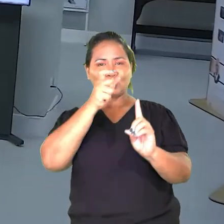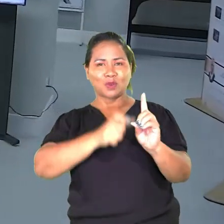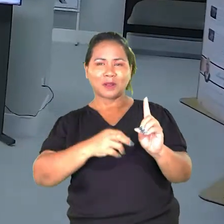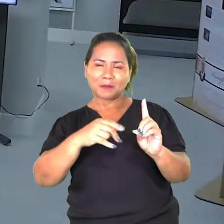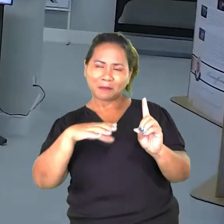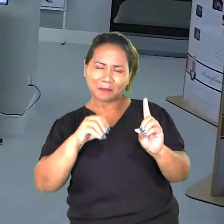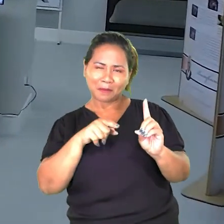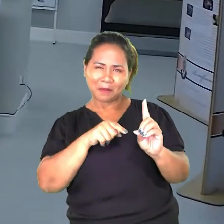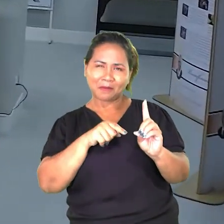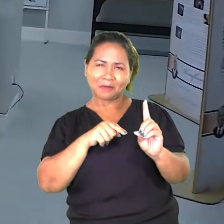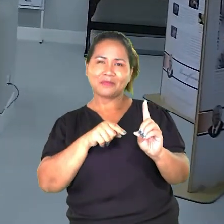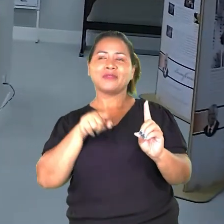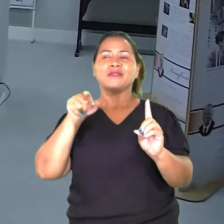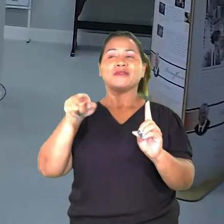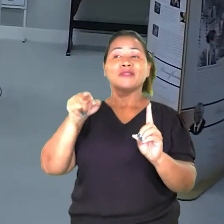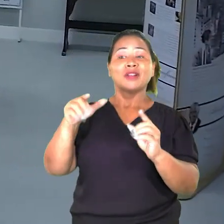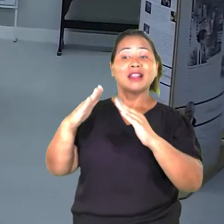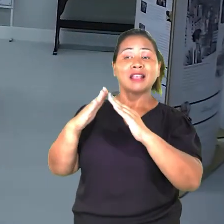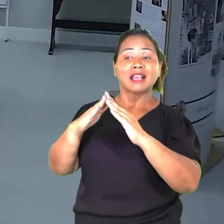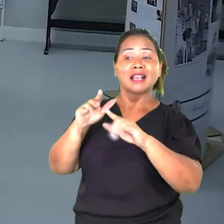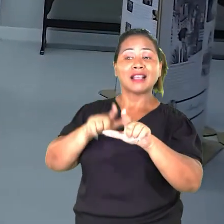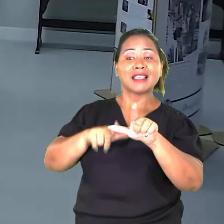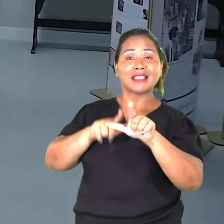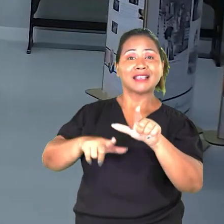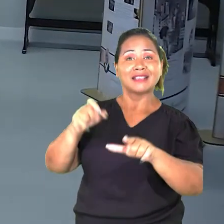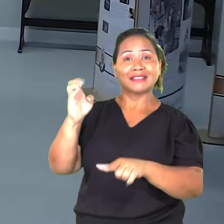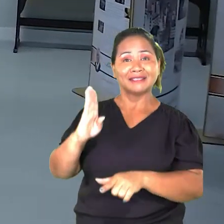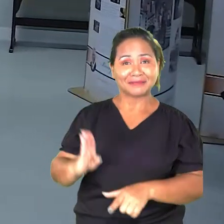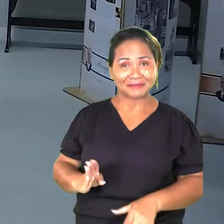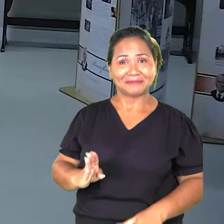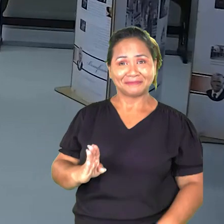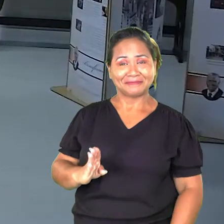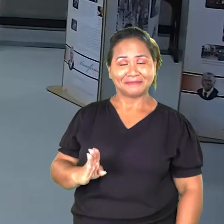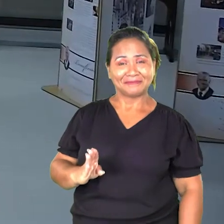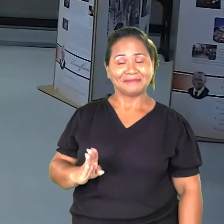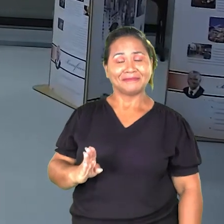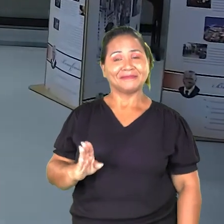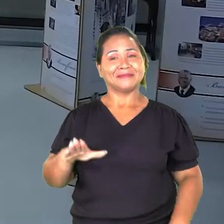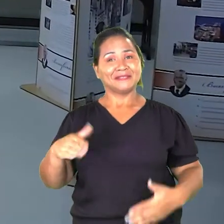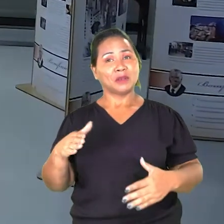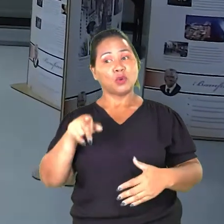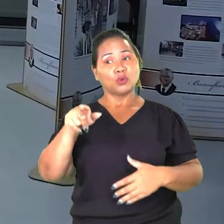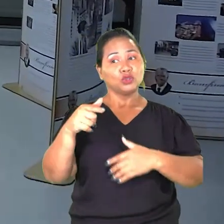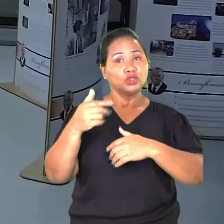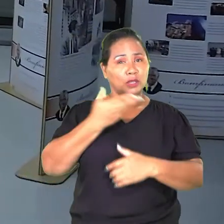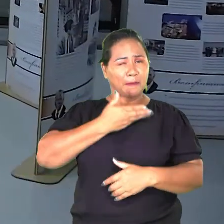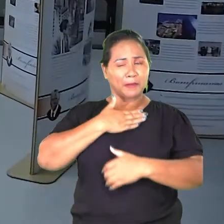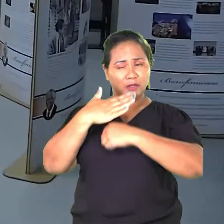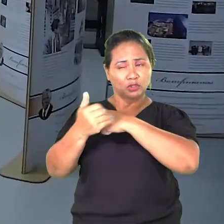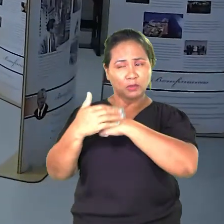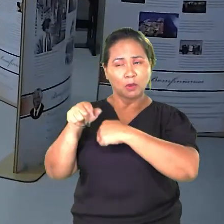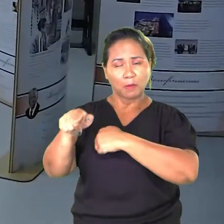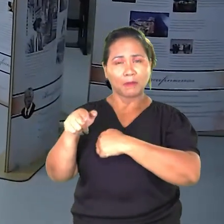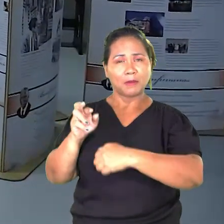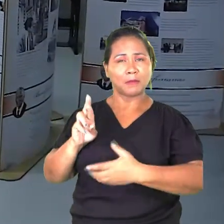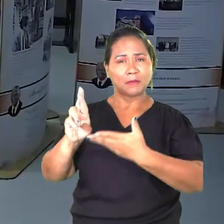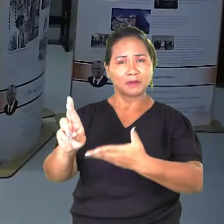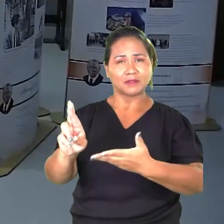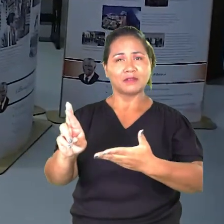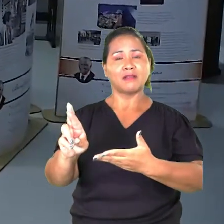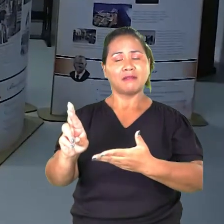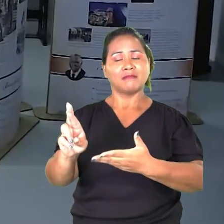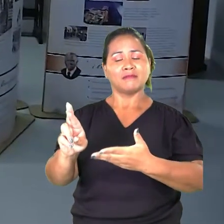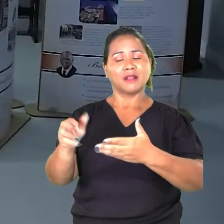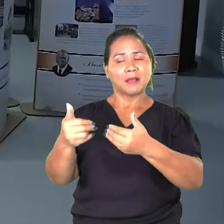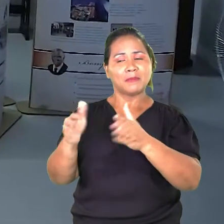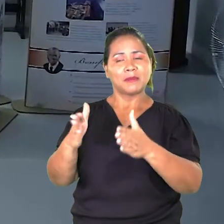Letras. Nazaré me pediu para representá-lo no lançamento do livro Janeiros de Meu São Paulo. E